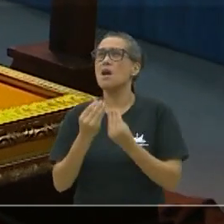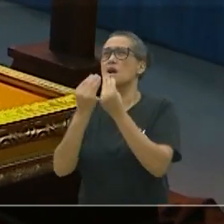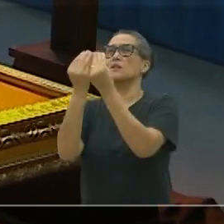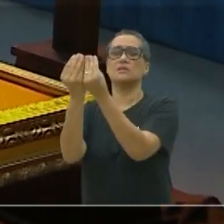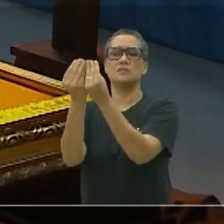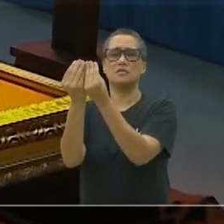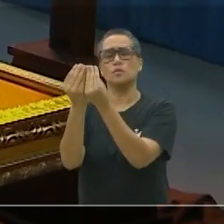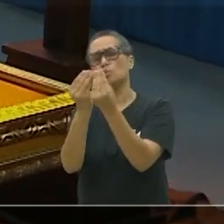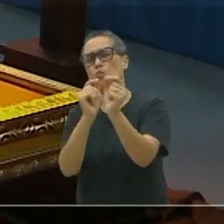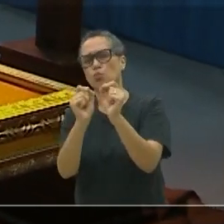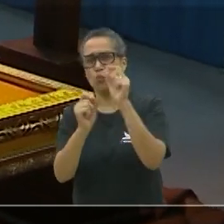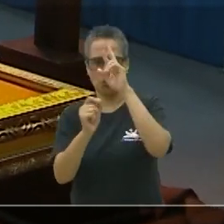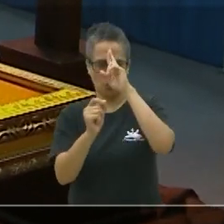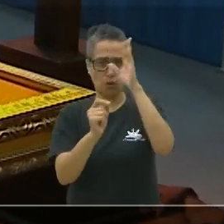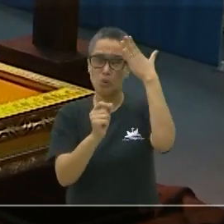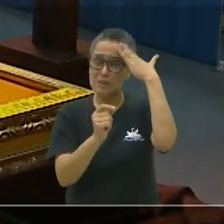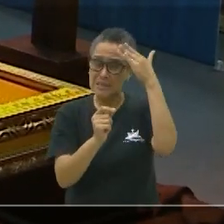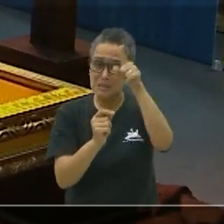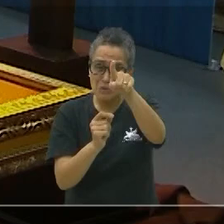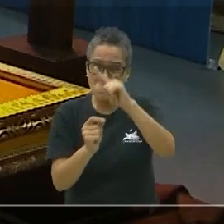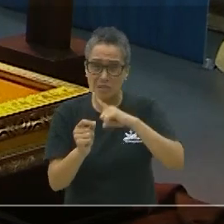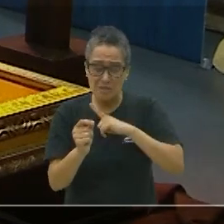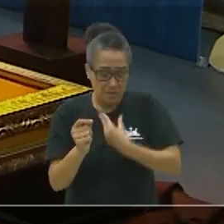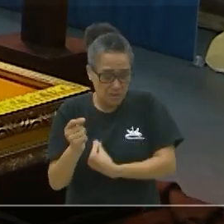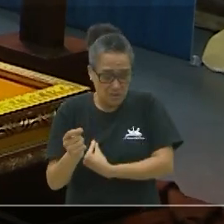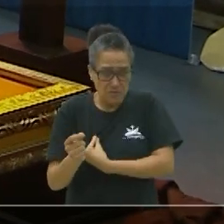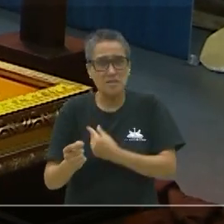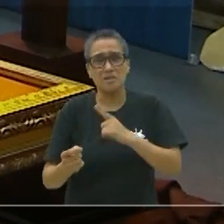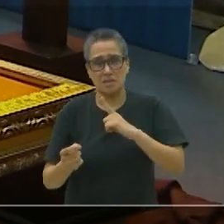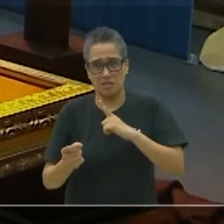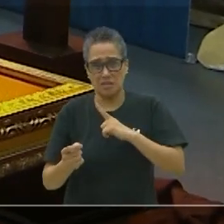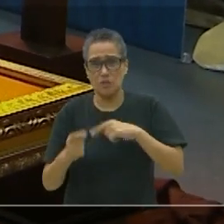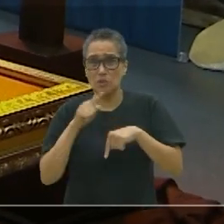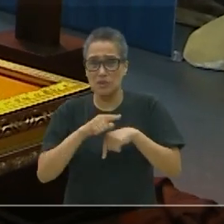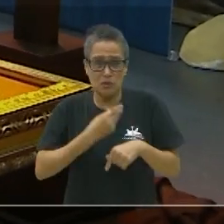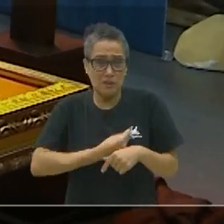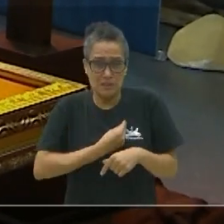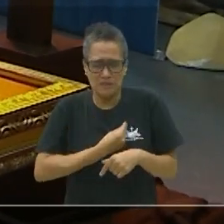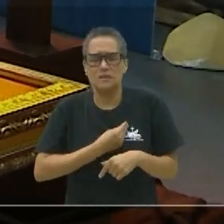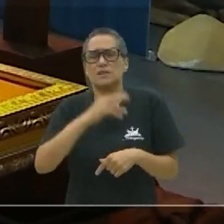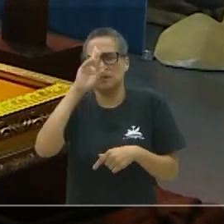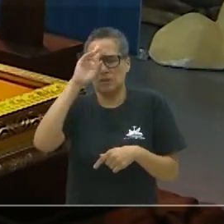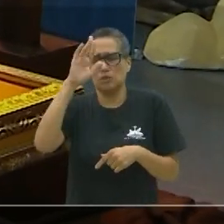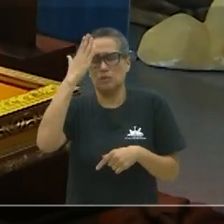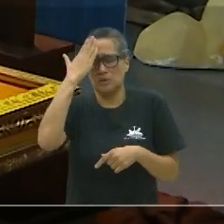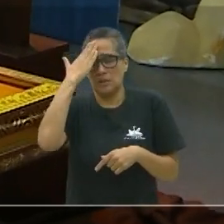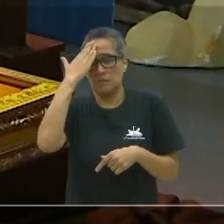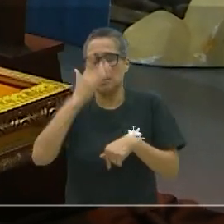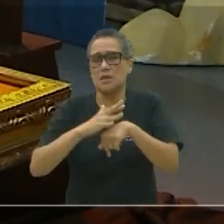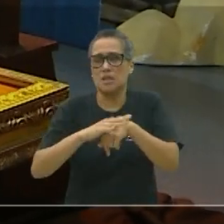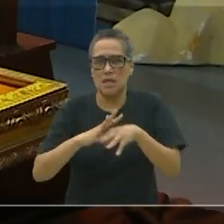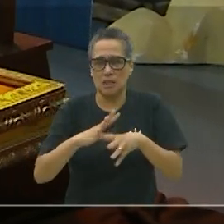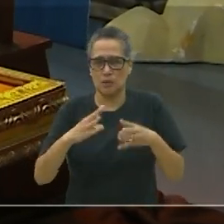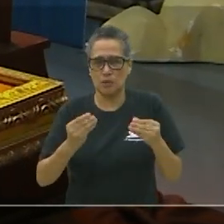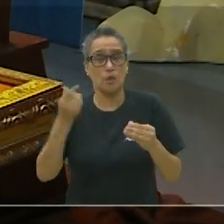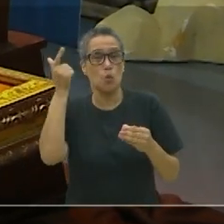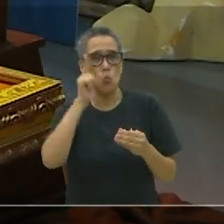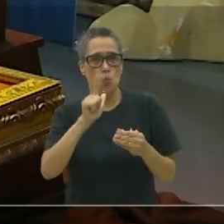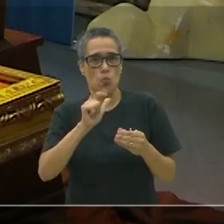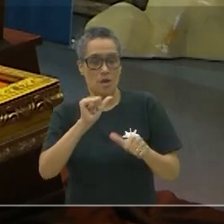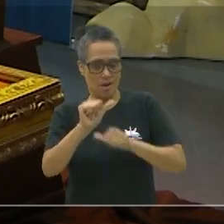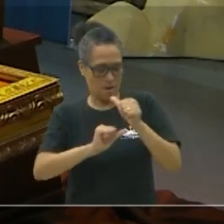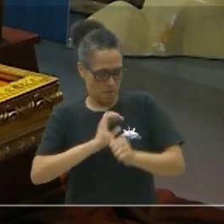Senhor sabe o que você vive, Ele sabe o que você passa. A cura é o que vem depois da conversão. Entrega o teu coração